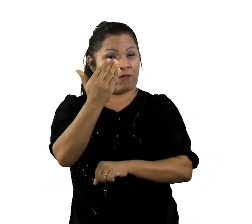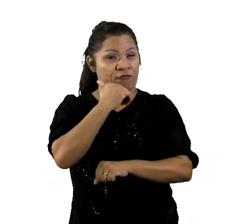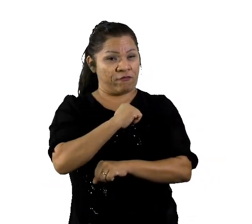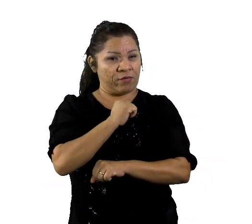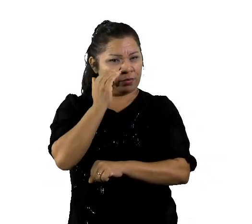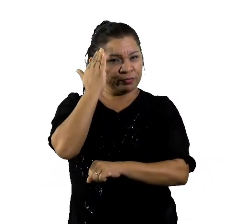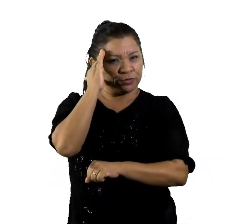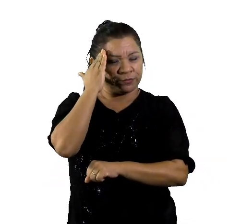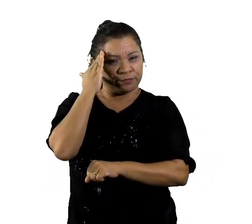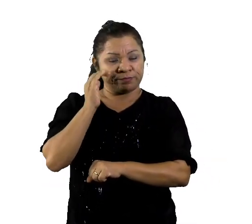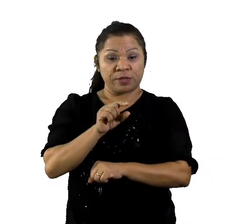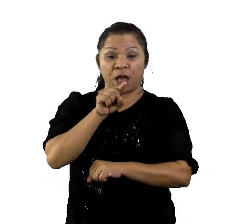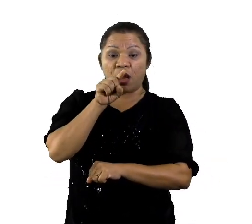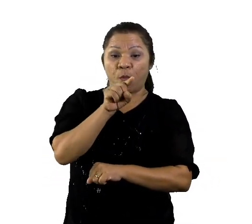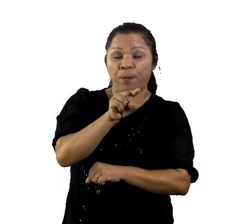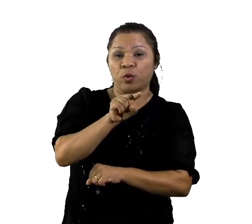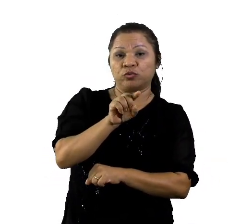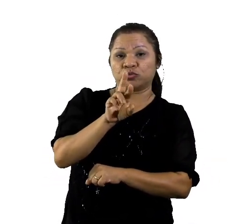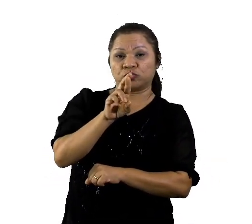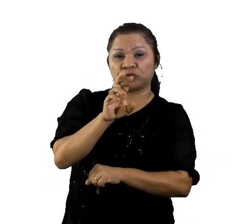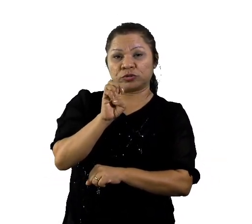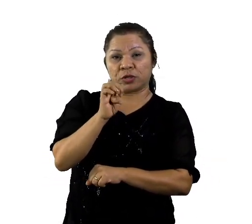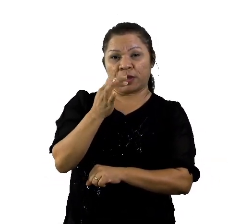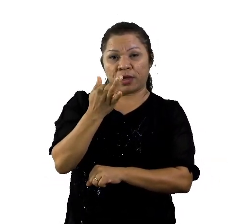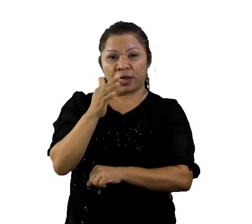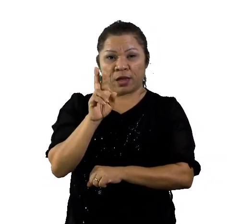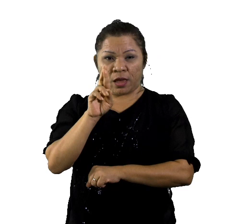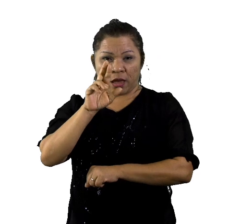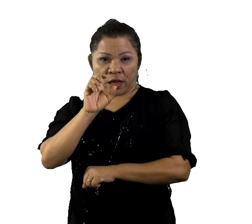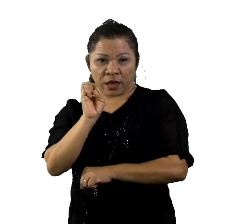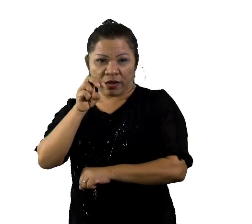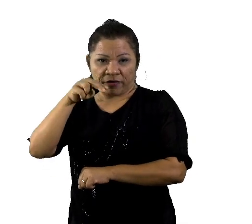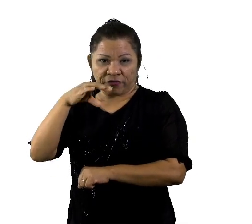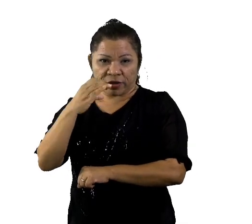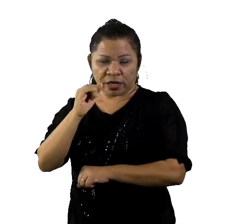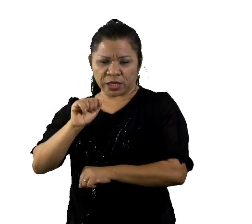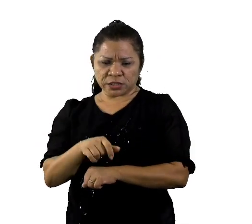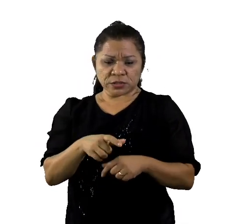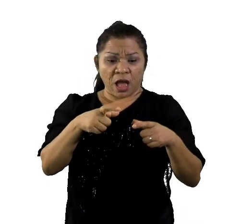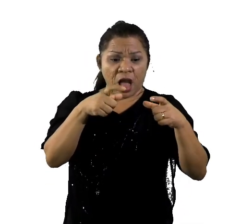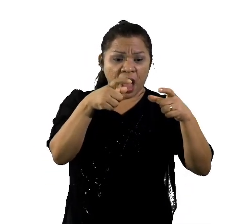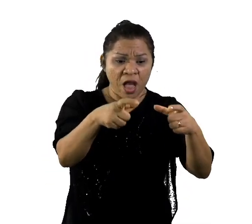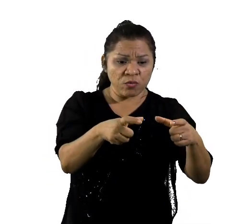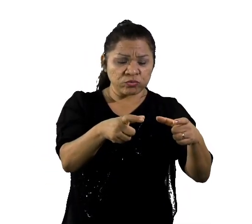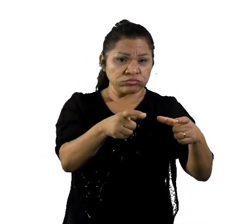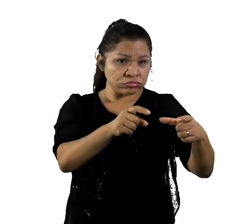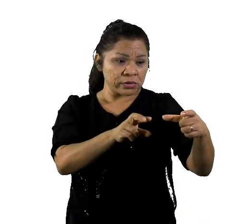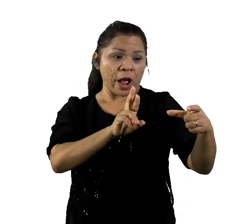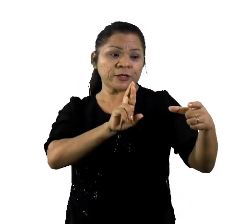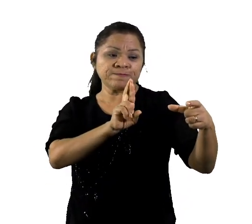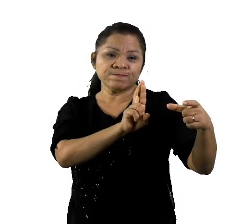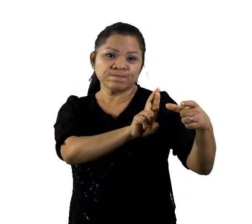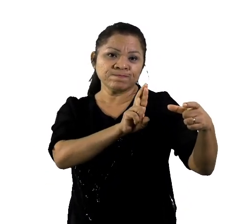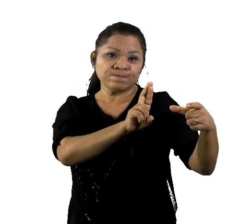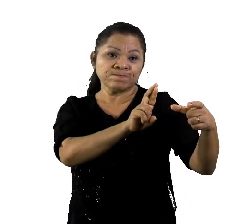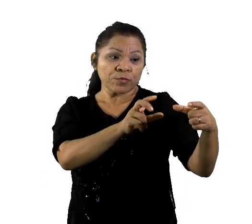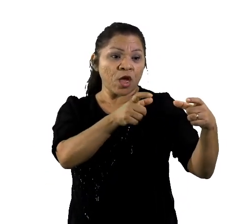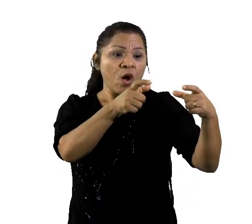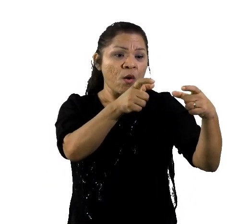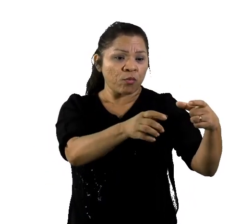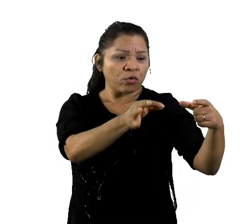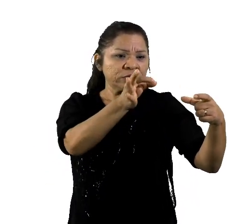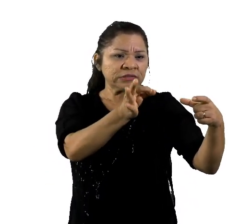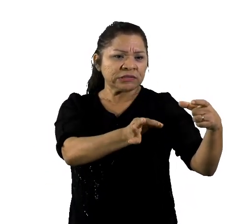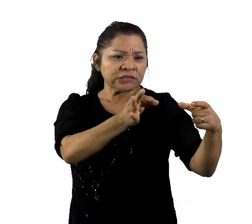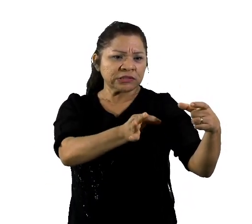aqui. O ponto de referência é o lugar que serve como referência, indicando a localização específica